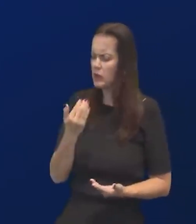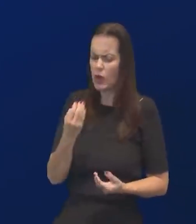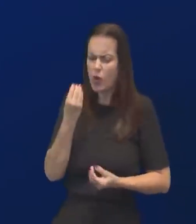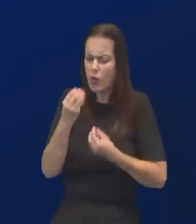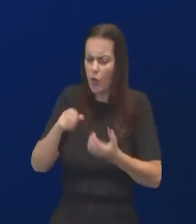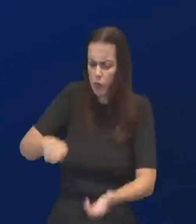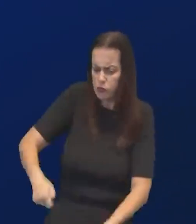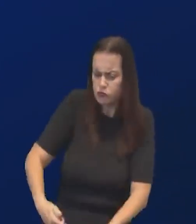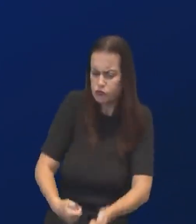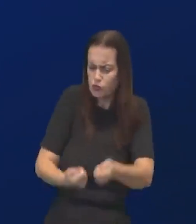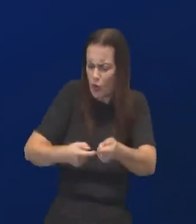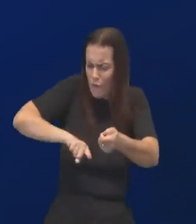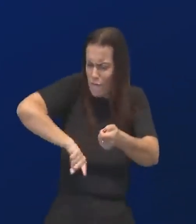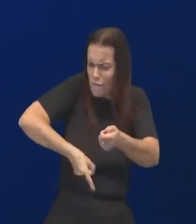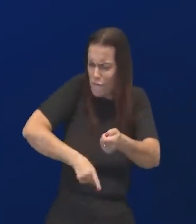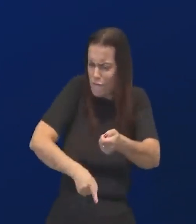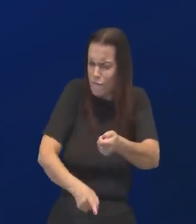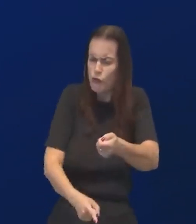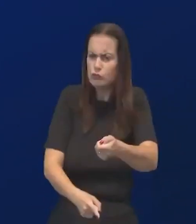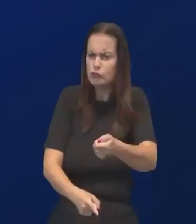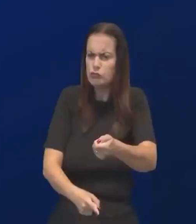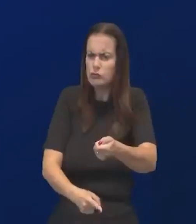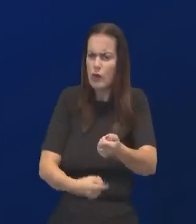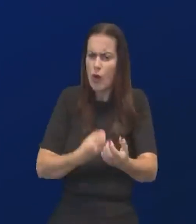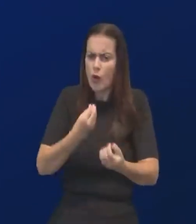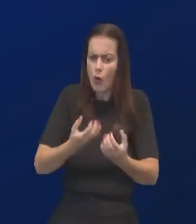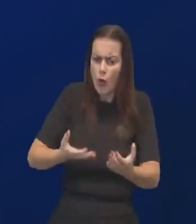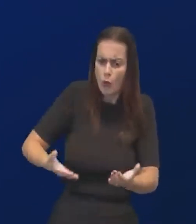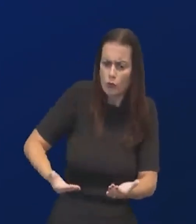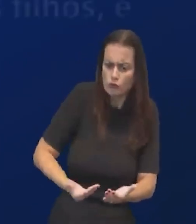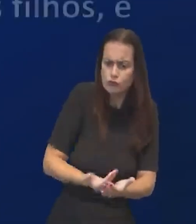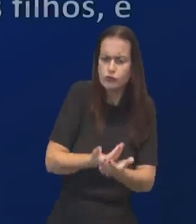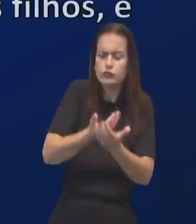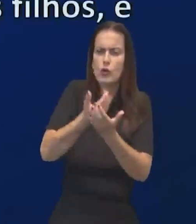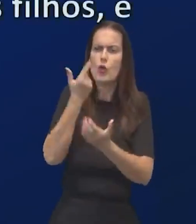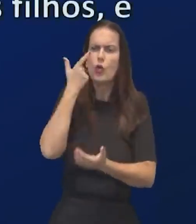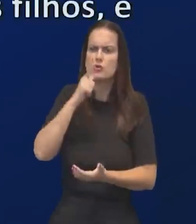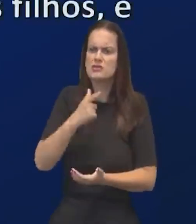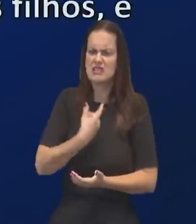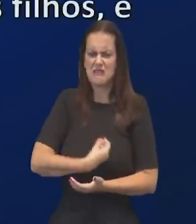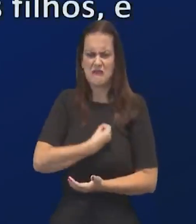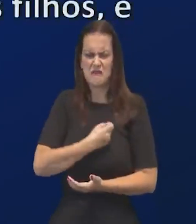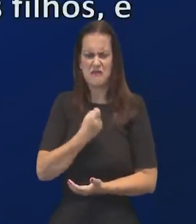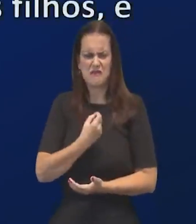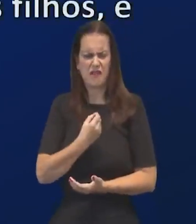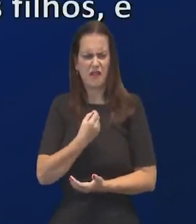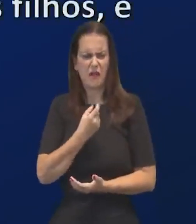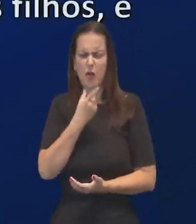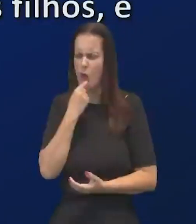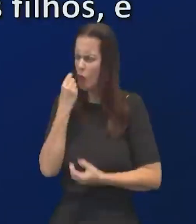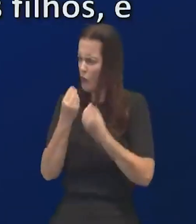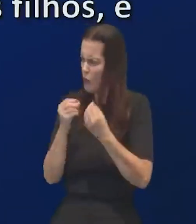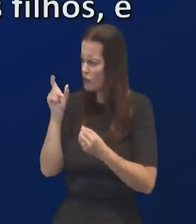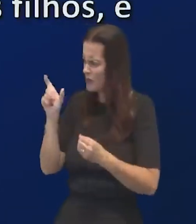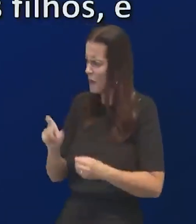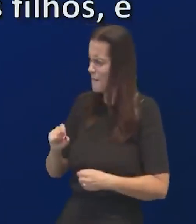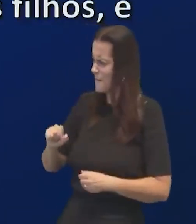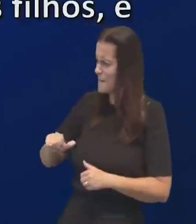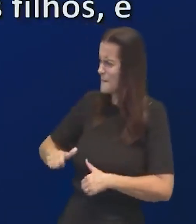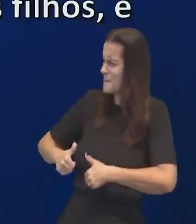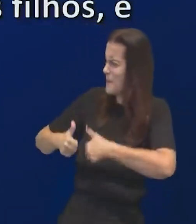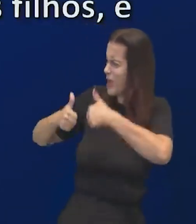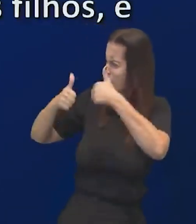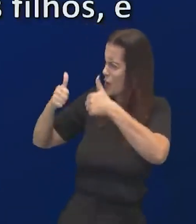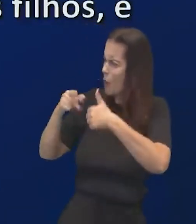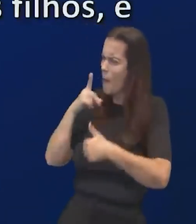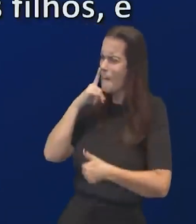e o poço é fundo. De onde, pois, tens essa água viva? És tu, porventura, maior do que o nosso pai Jacó, que